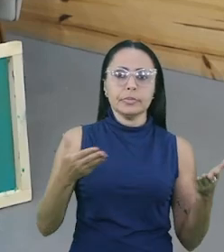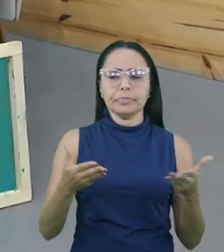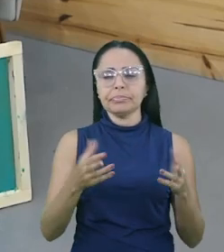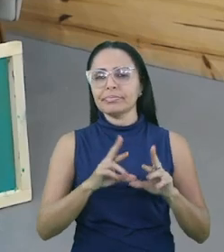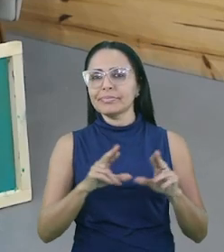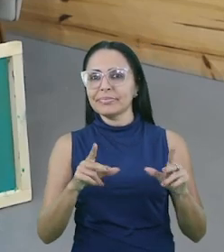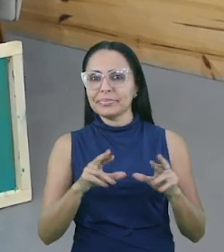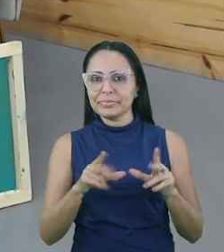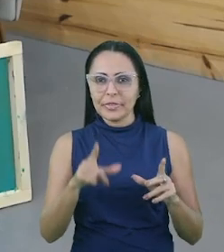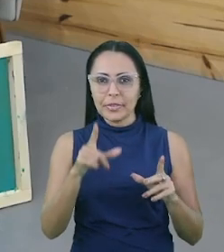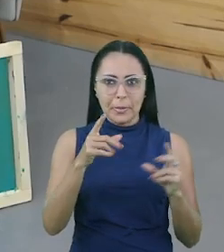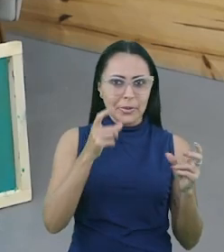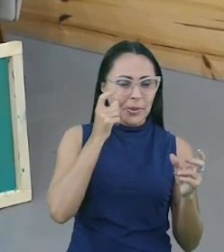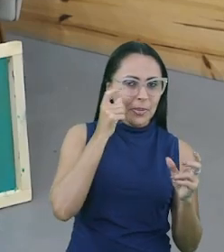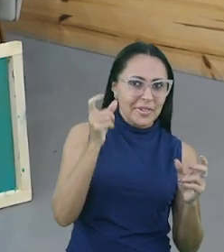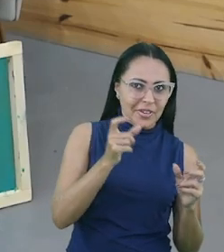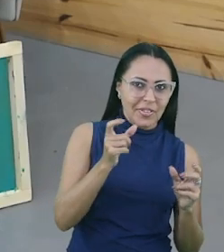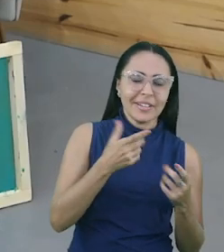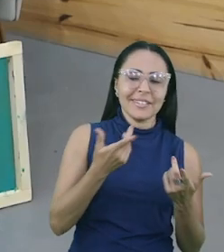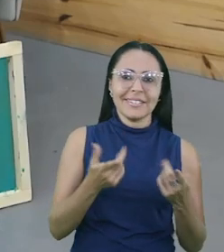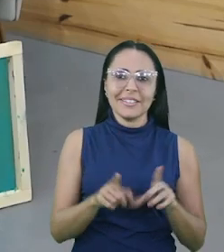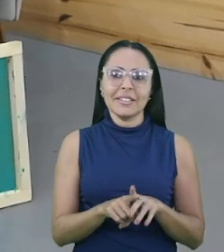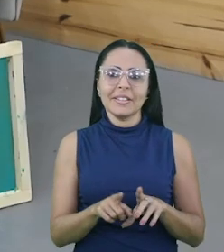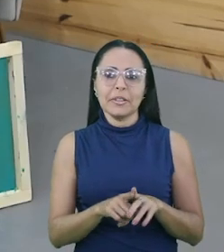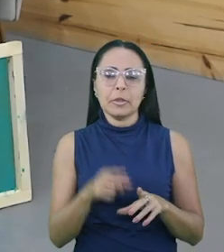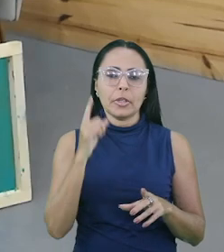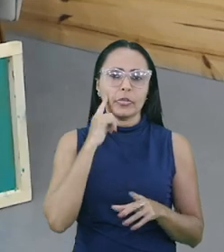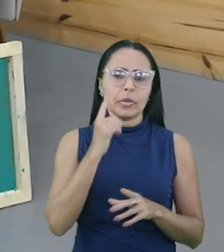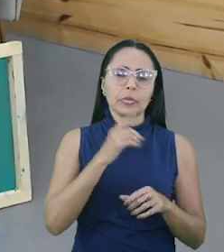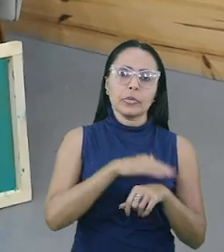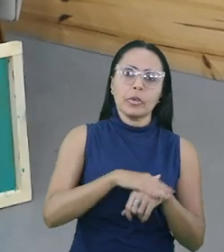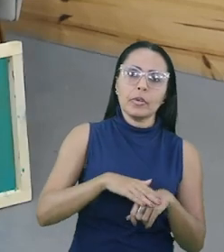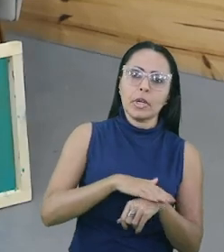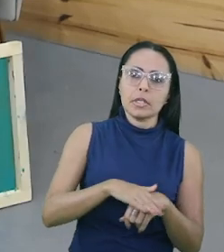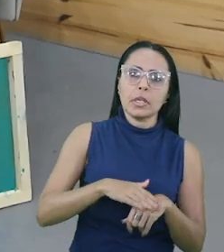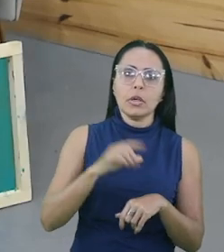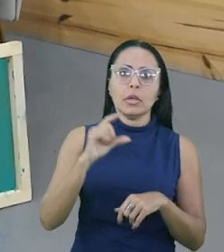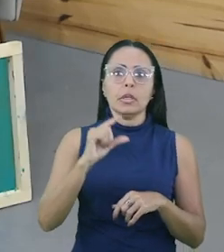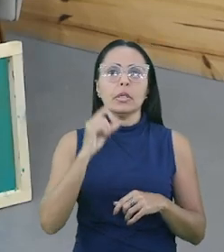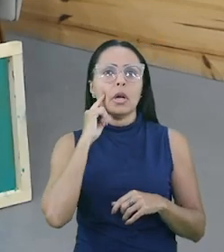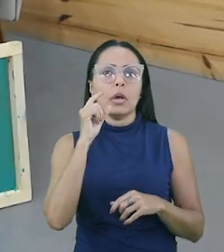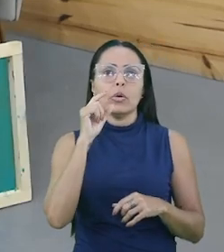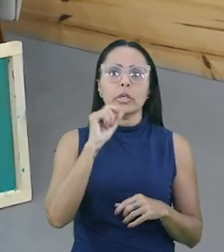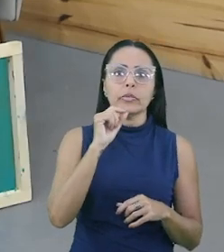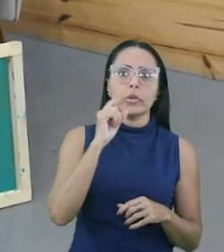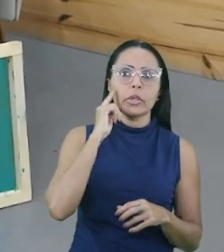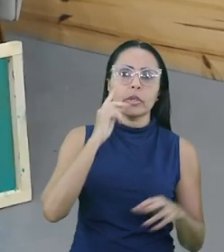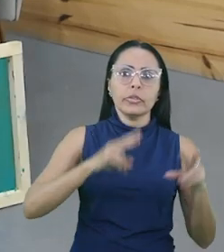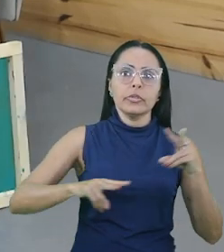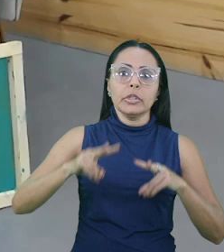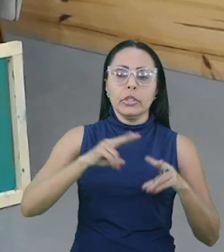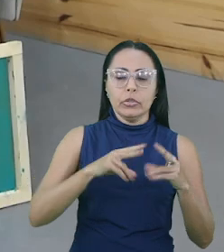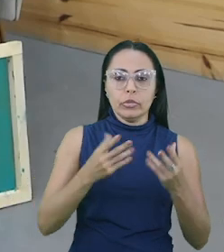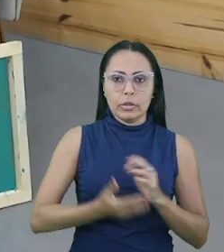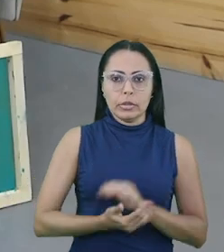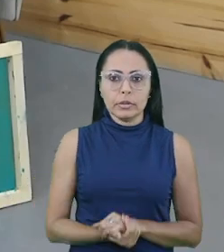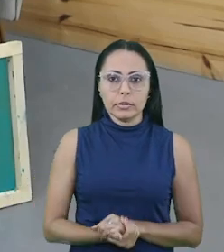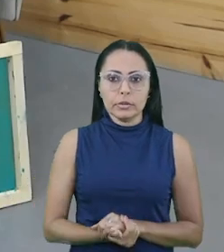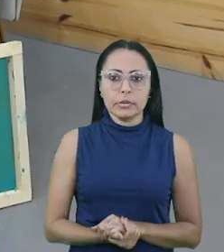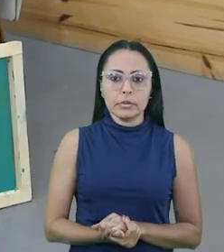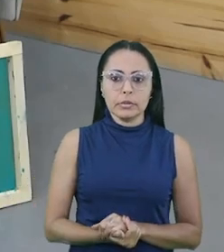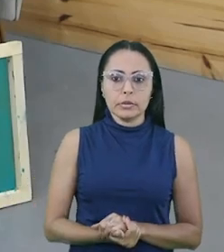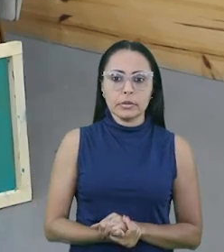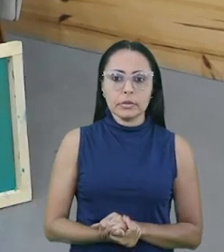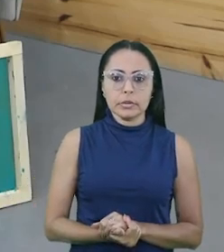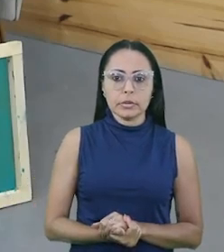né, como vocês podem ver. A gente vai conversar um pouco sobre o que foi visto nessa unidade, né?